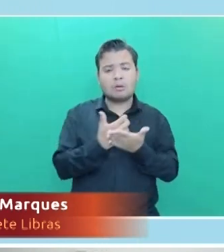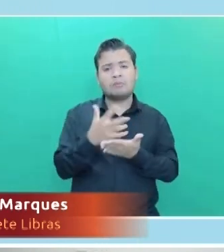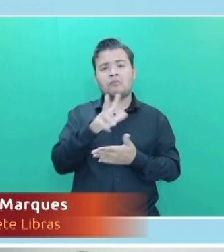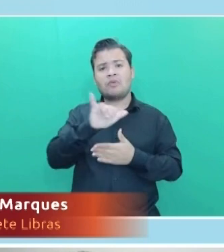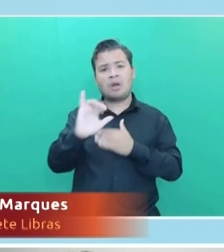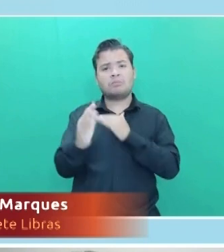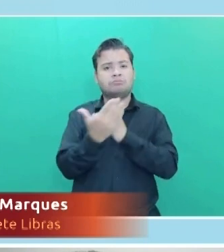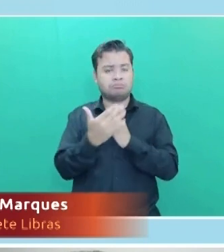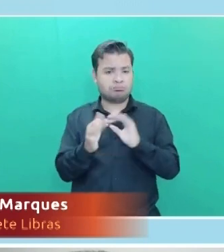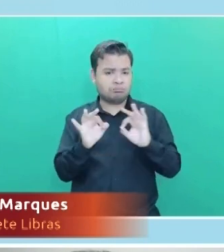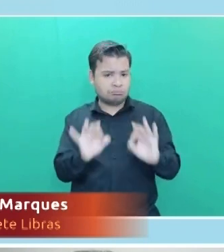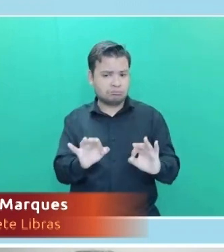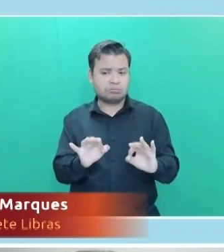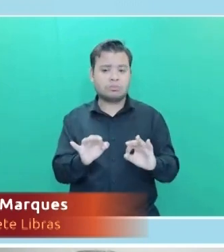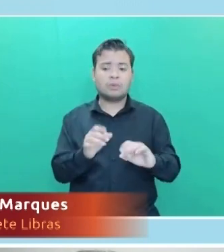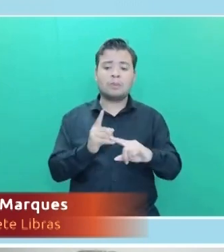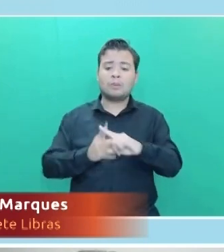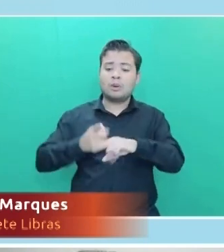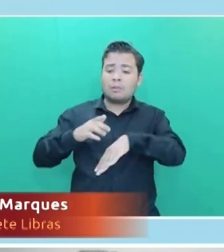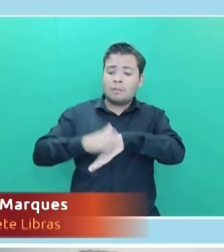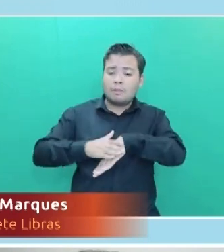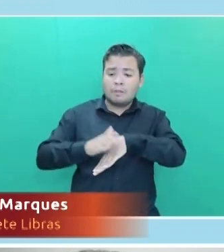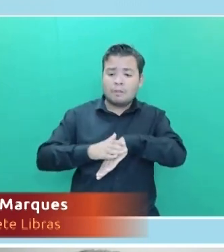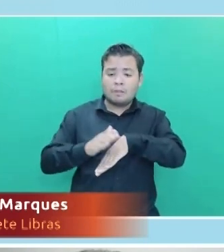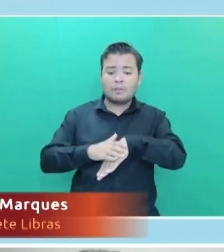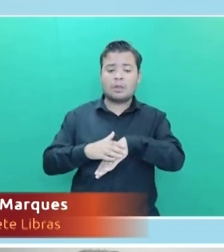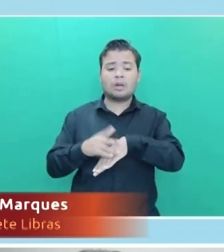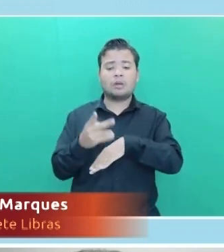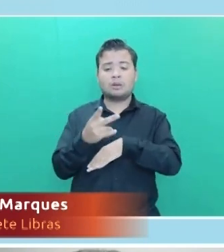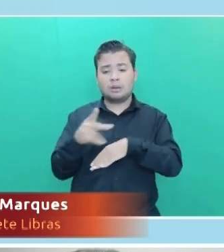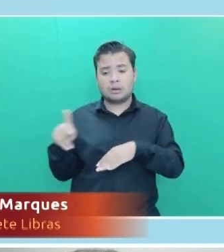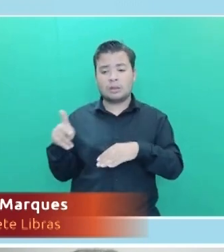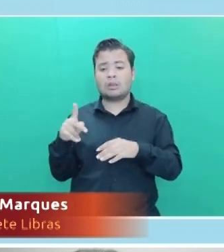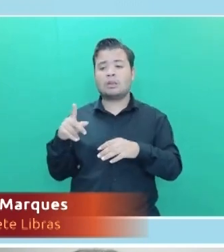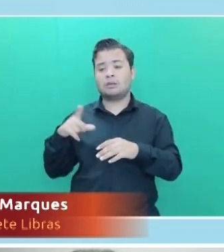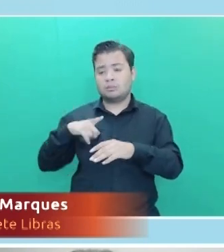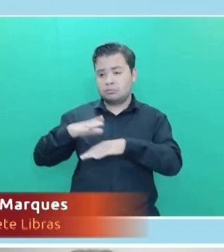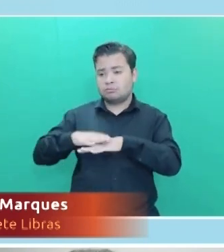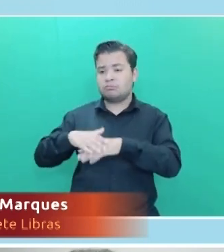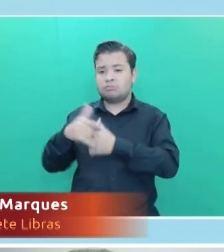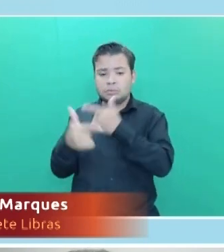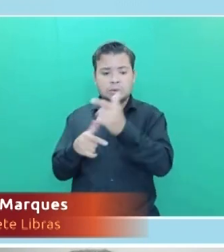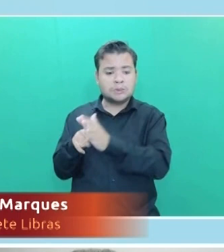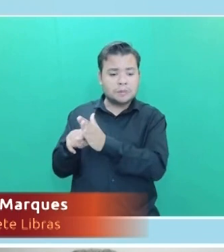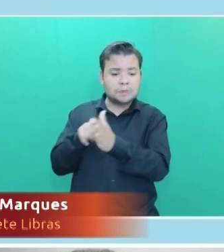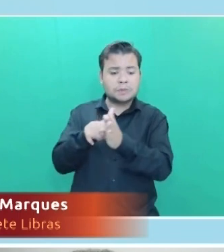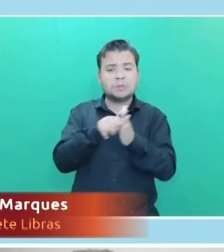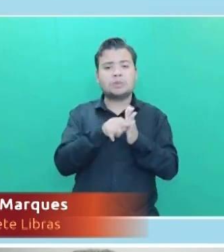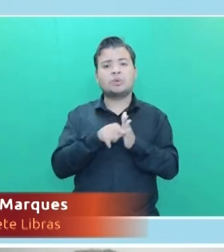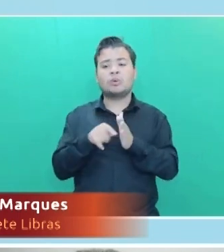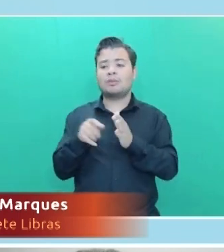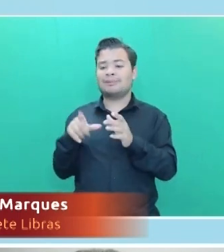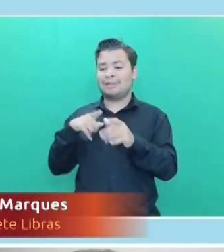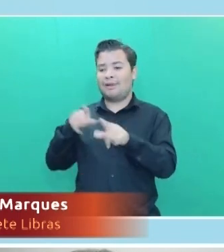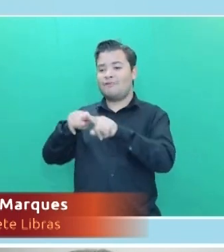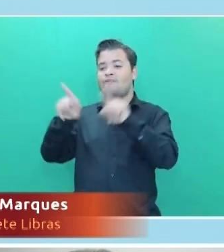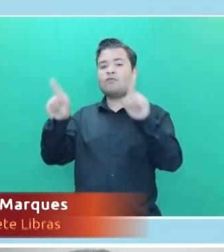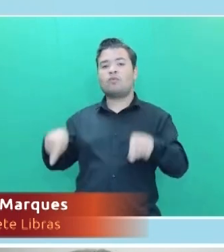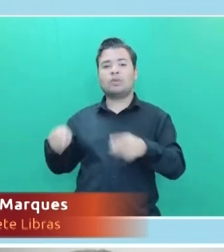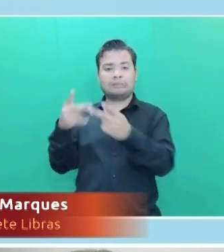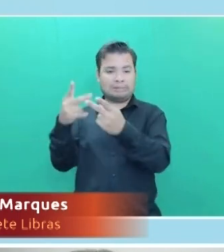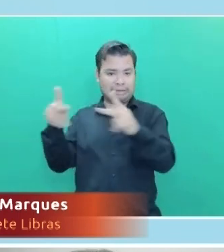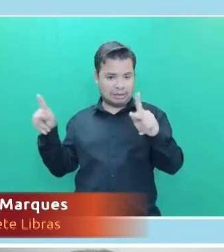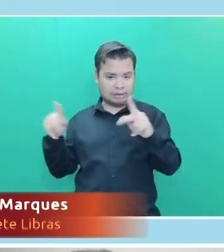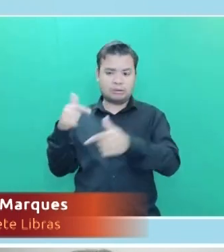seus próprios funcionários, né, no caso. Então, é isso. O importante para mim,